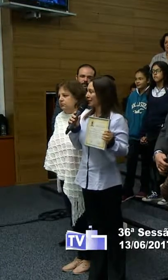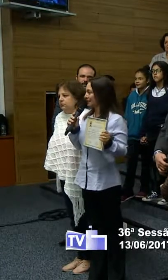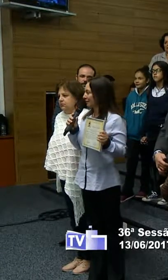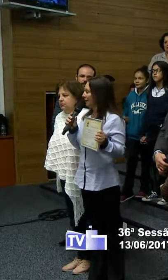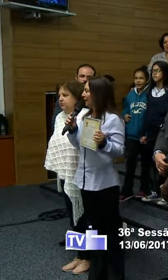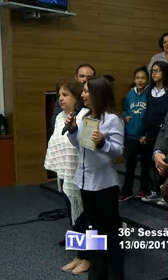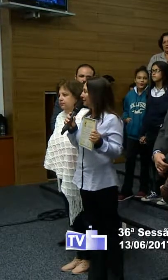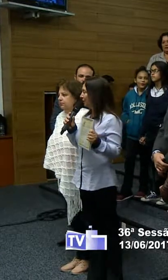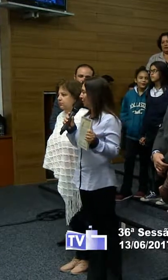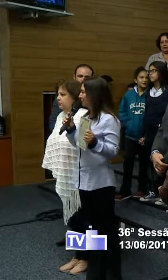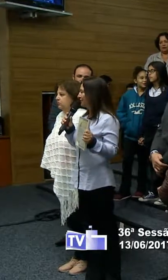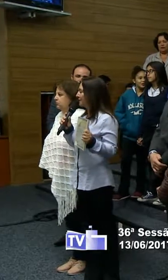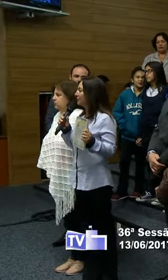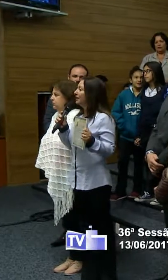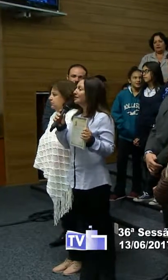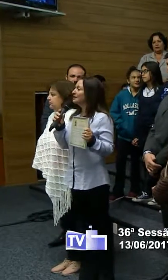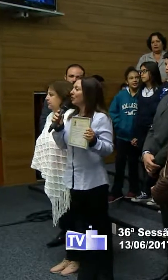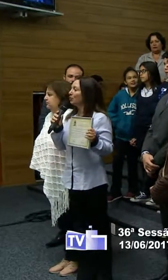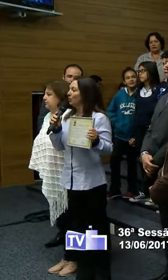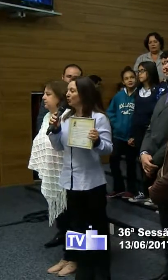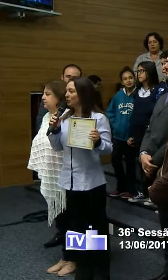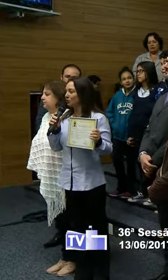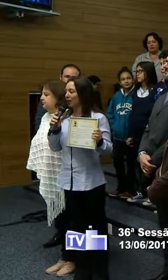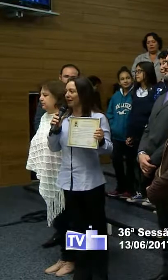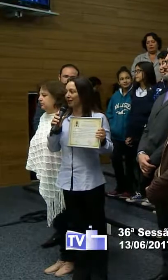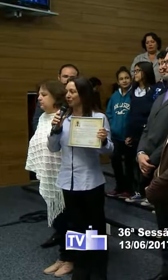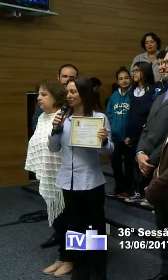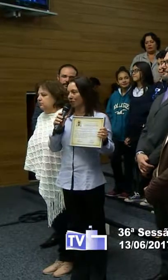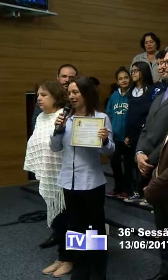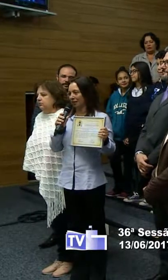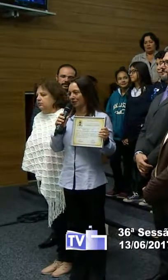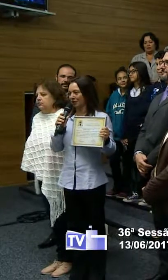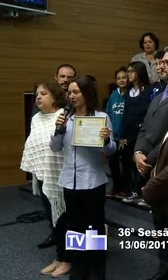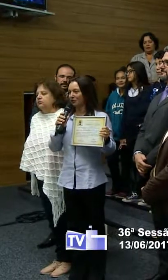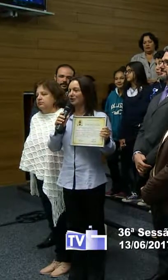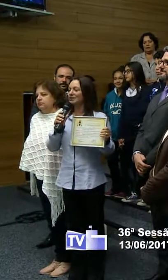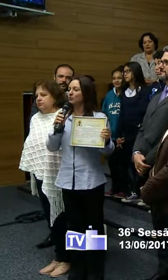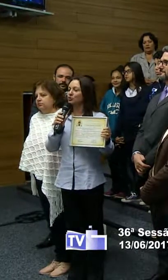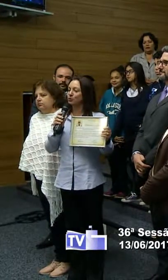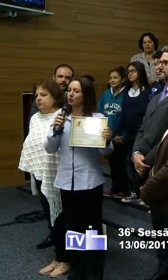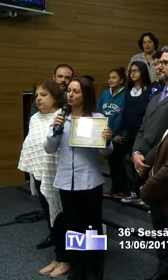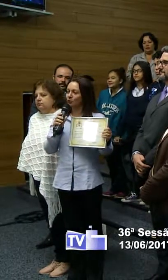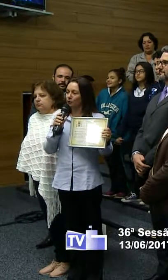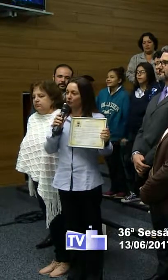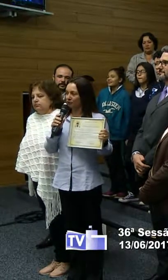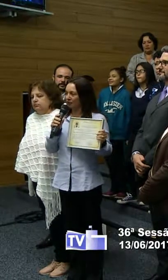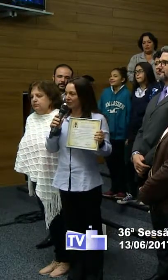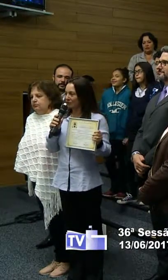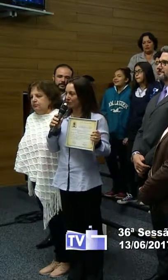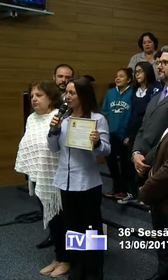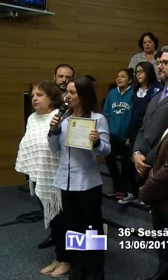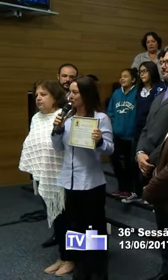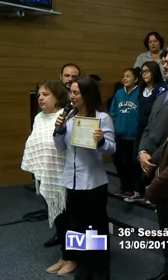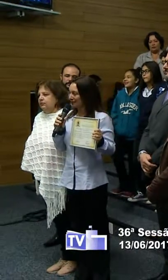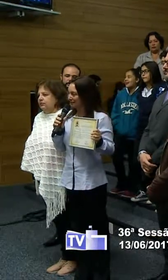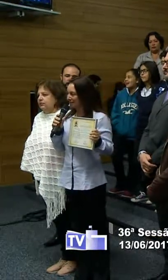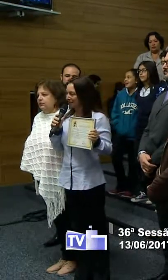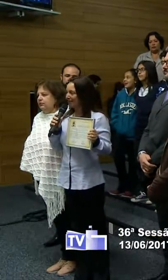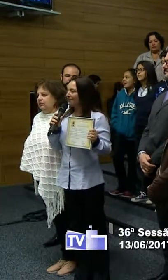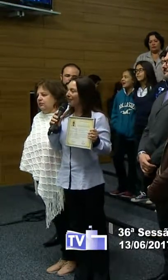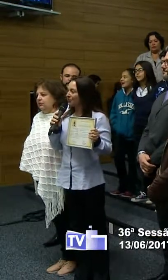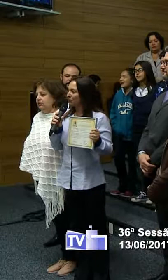que a educação na rede estadual de ensino está muito além do esperado. Nós estamos muito, muito felizes com o nosso